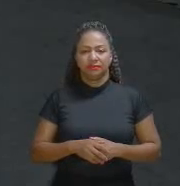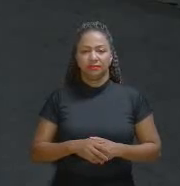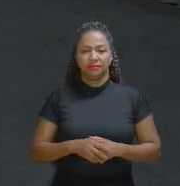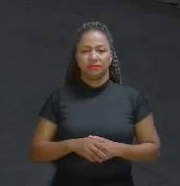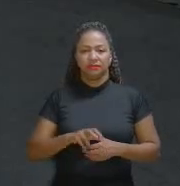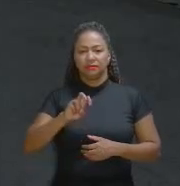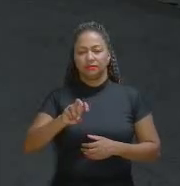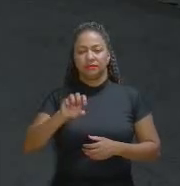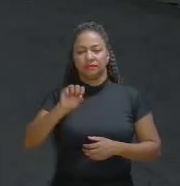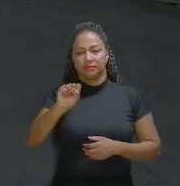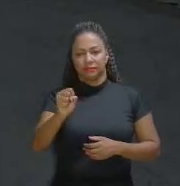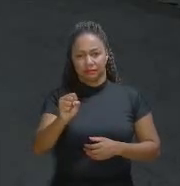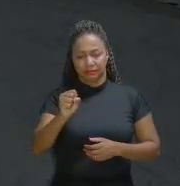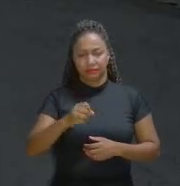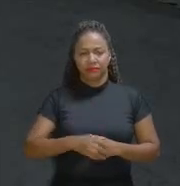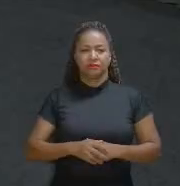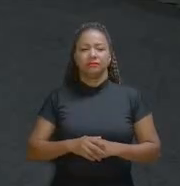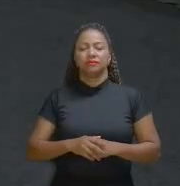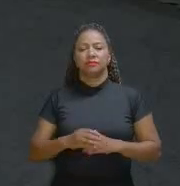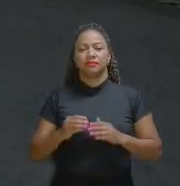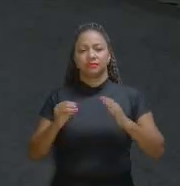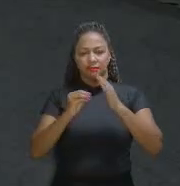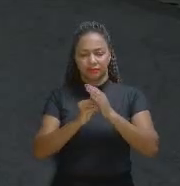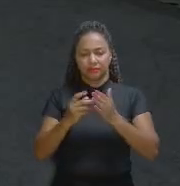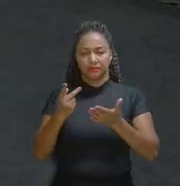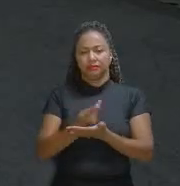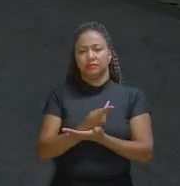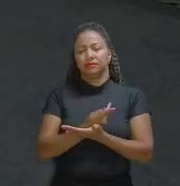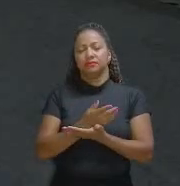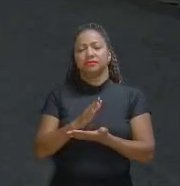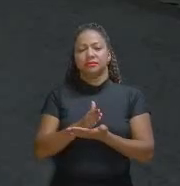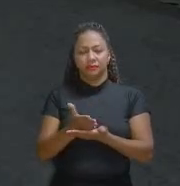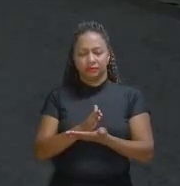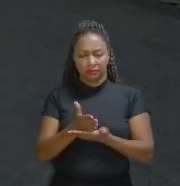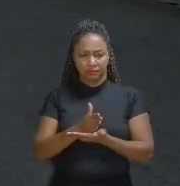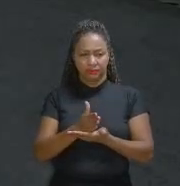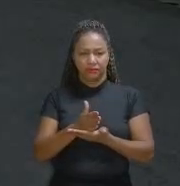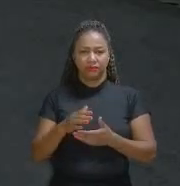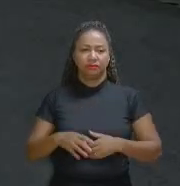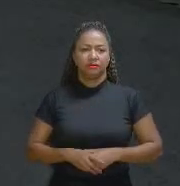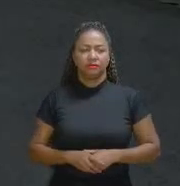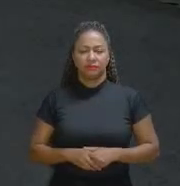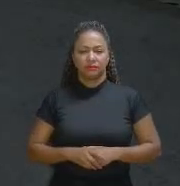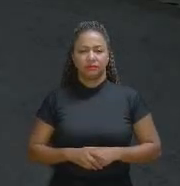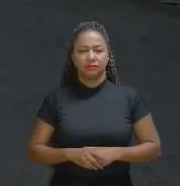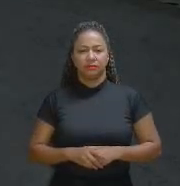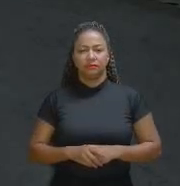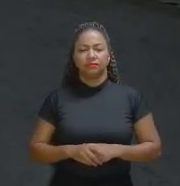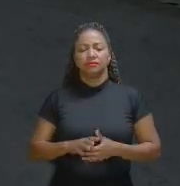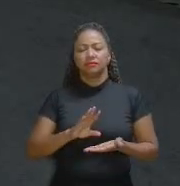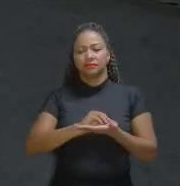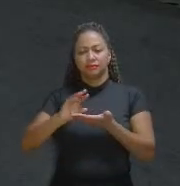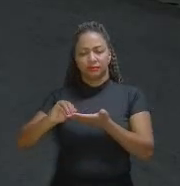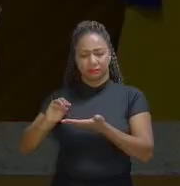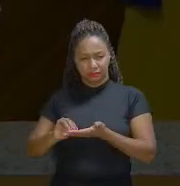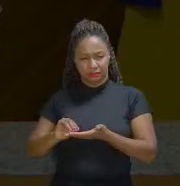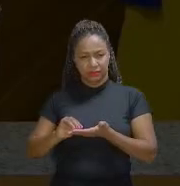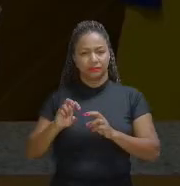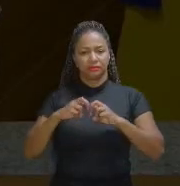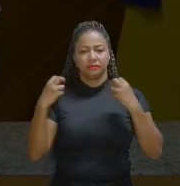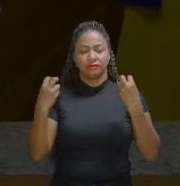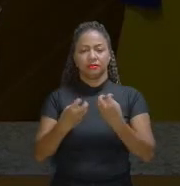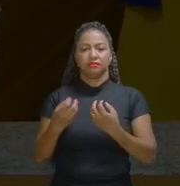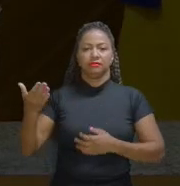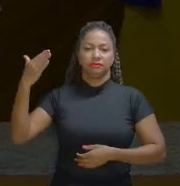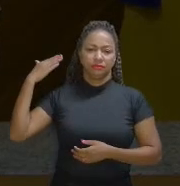48ª sessão ordinária do TRE Imagem ampla do Amapá, a ser plenário. realizada na modalidade híbrida, e submeto a apreciação da ata à sessão